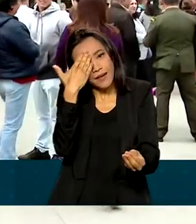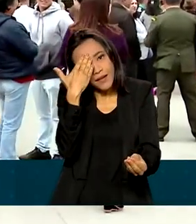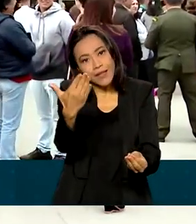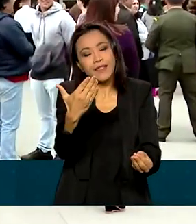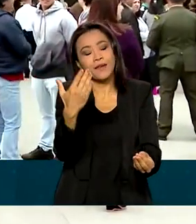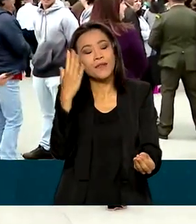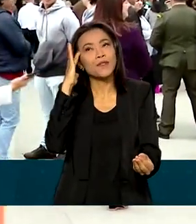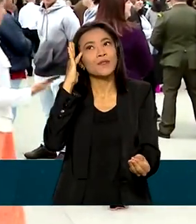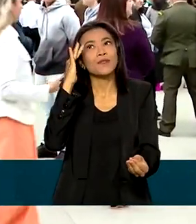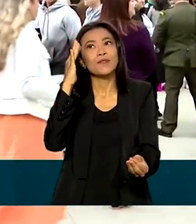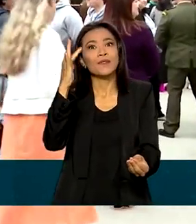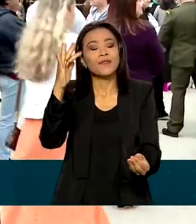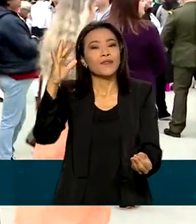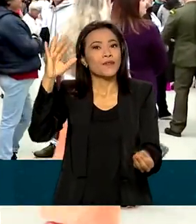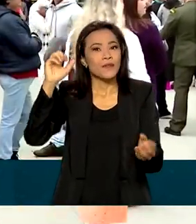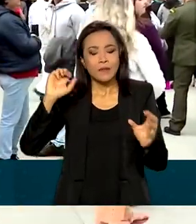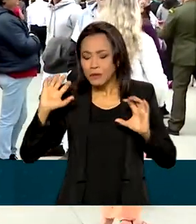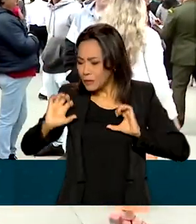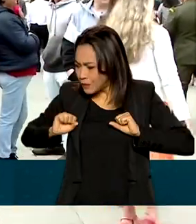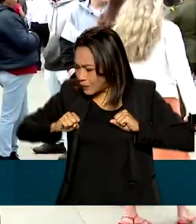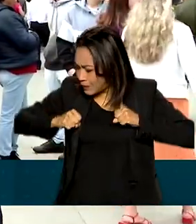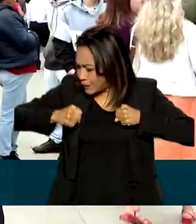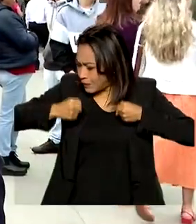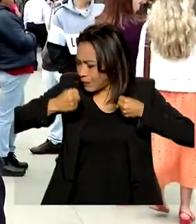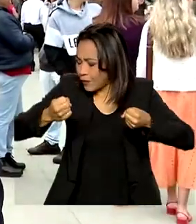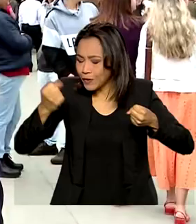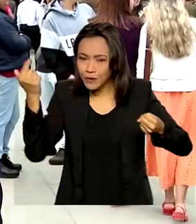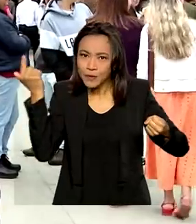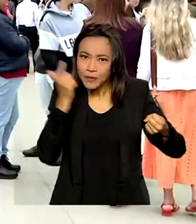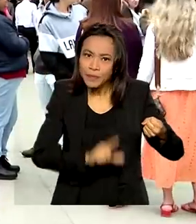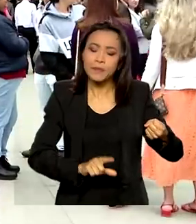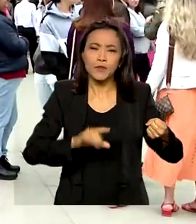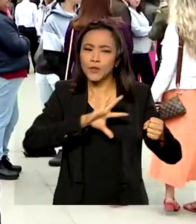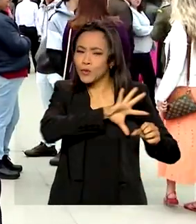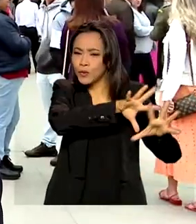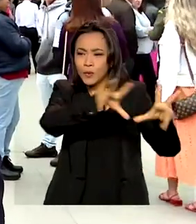concretização de todo o esforço que eu creio que toda a minha turma teve para chegar até aqui.